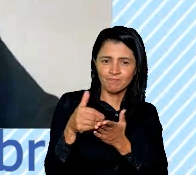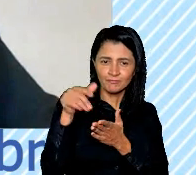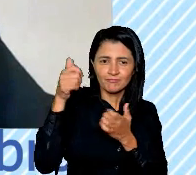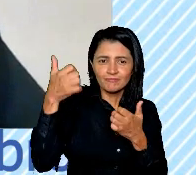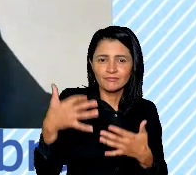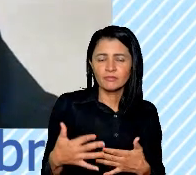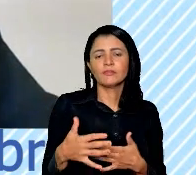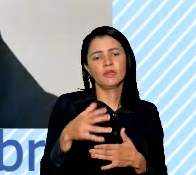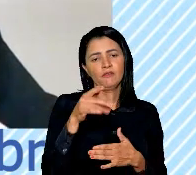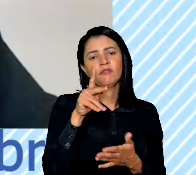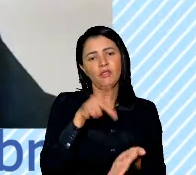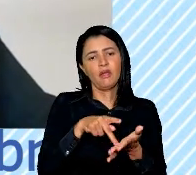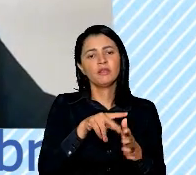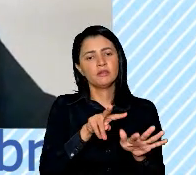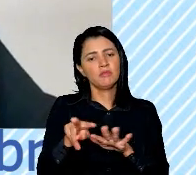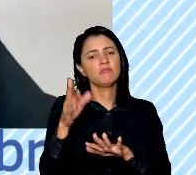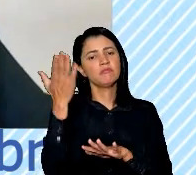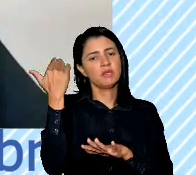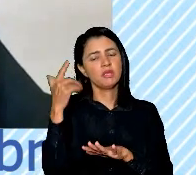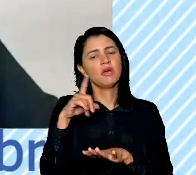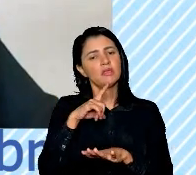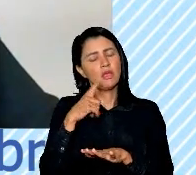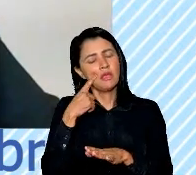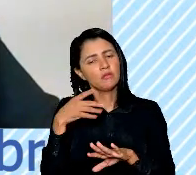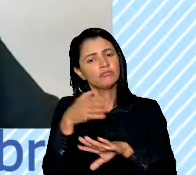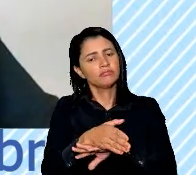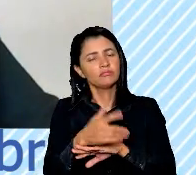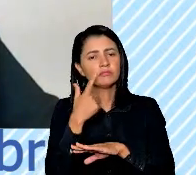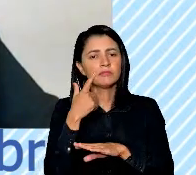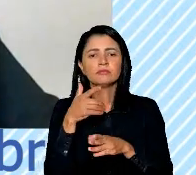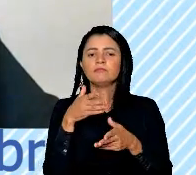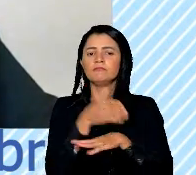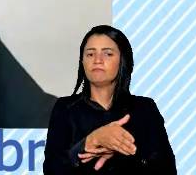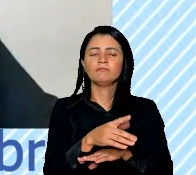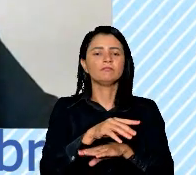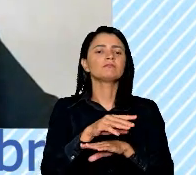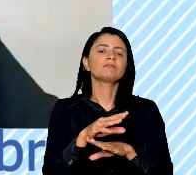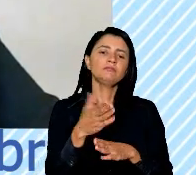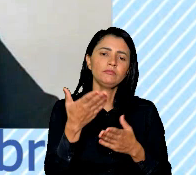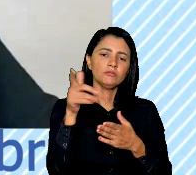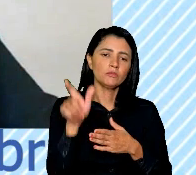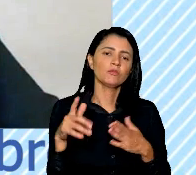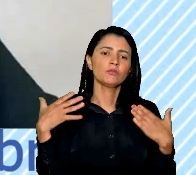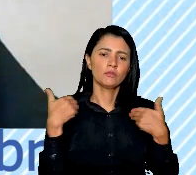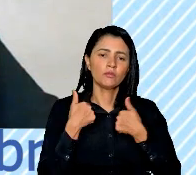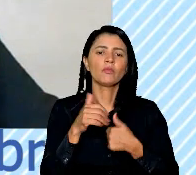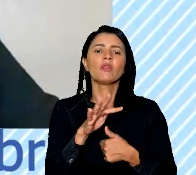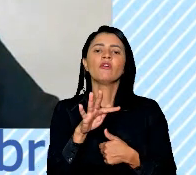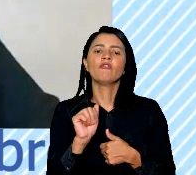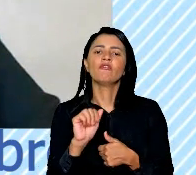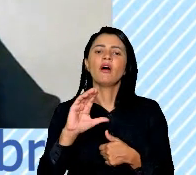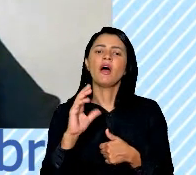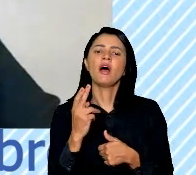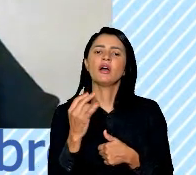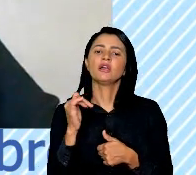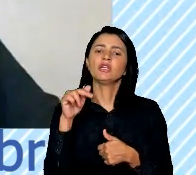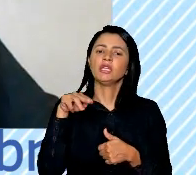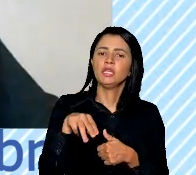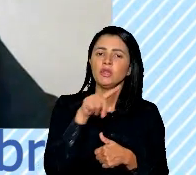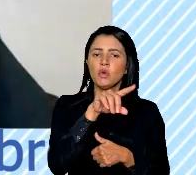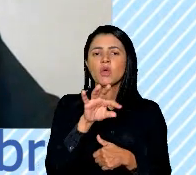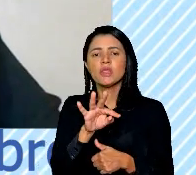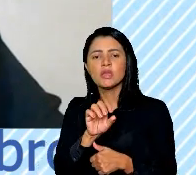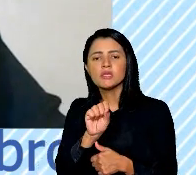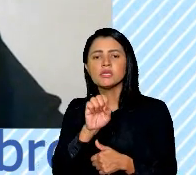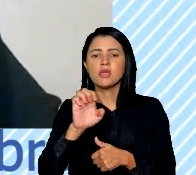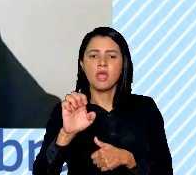semana passada, passei a ingressar ao gabinete do ministro Luiz Edson Fachin no TSE, então eu vou